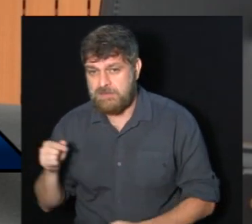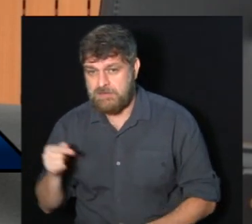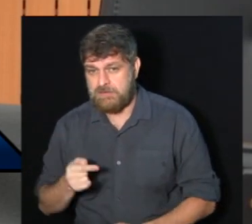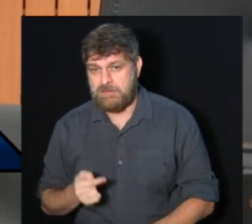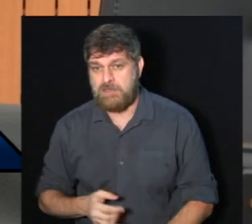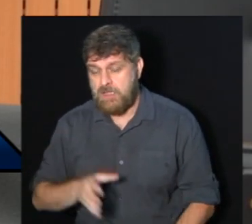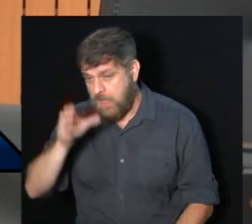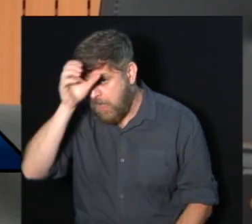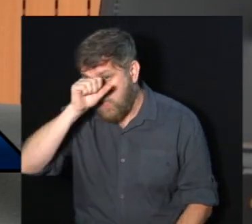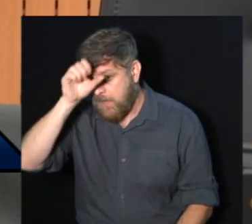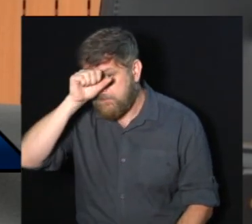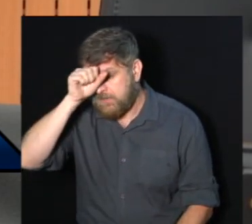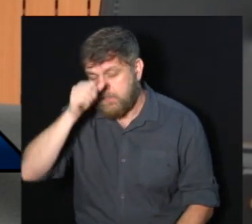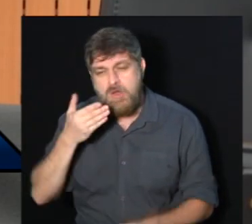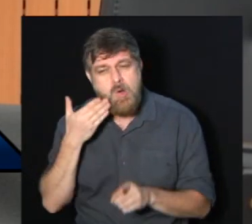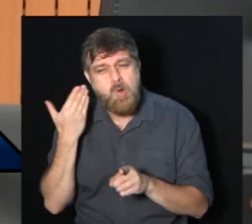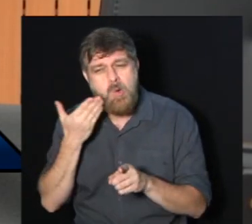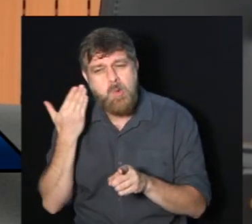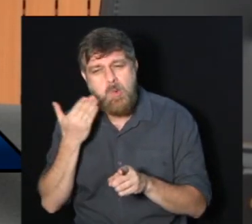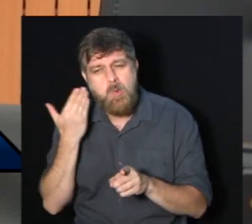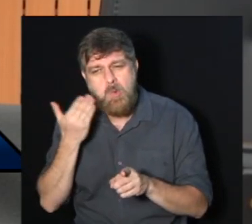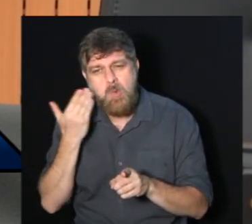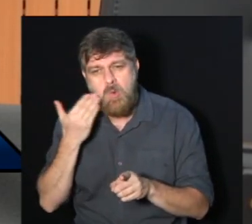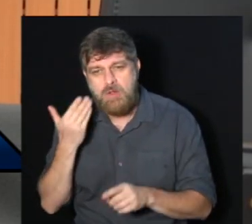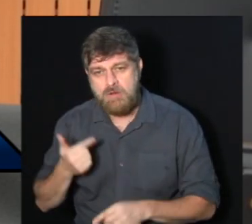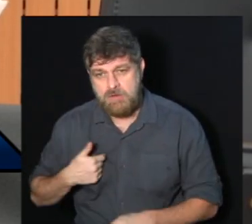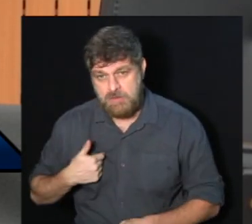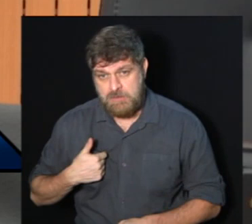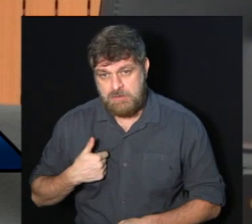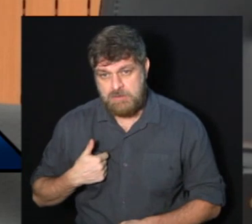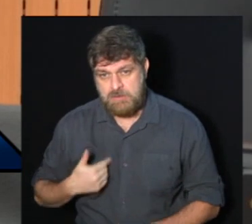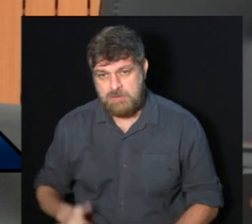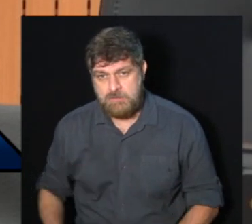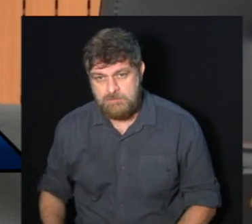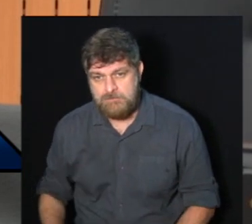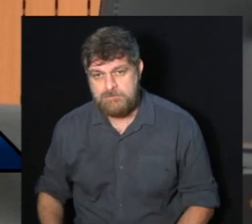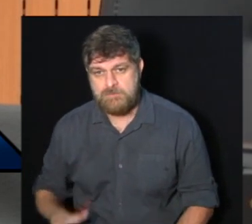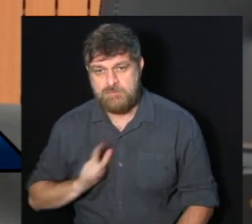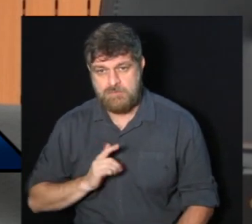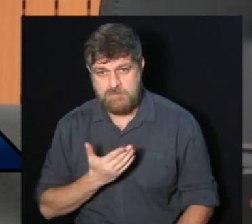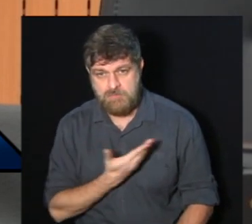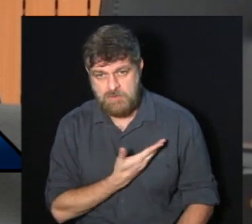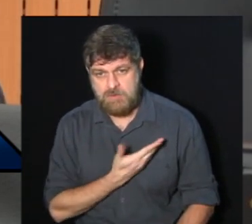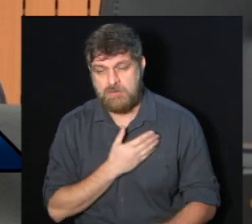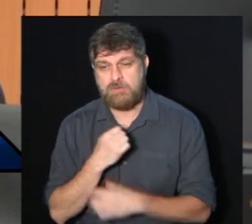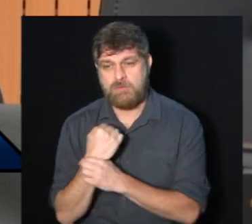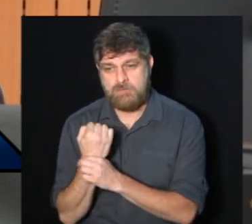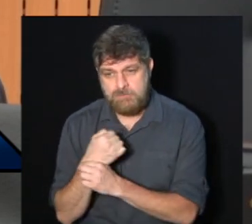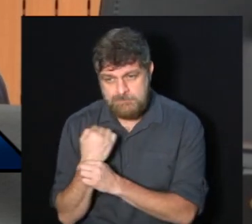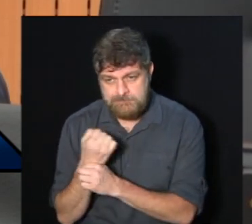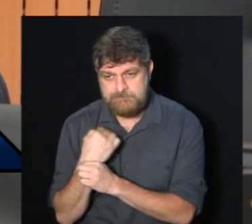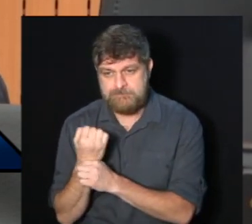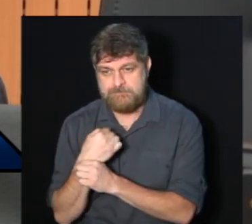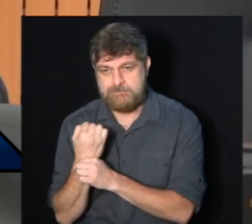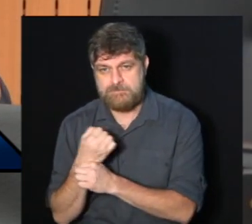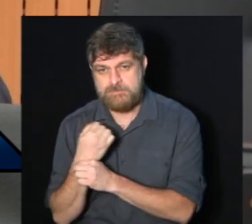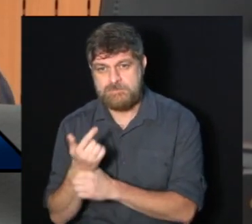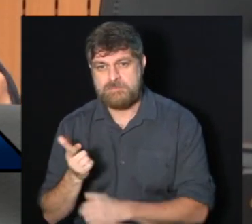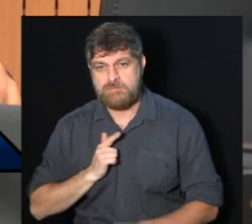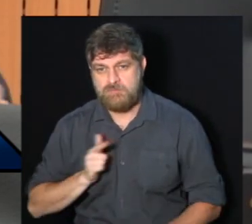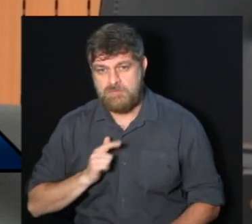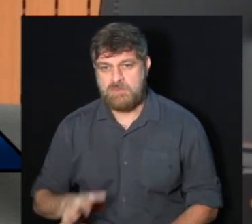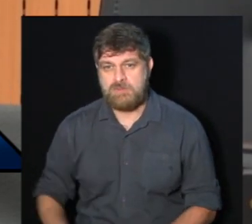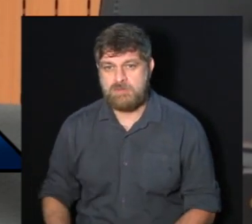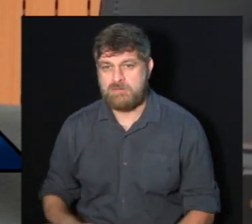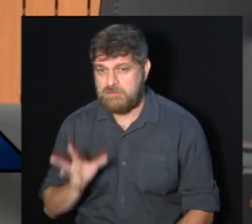a aprender. E eu tenho alguns amigos que são físio, demoram um